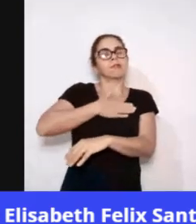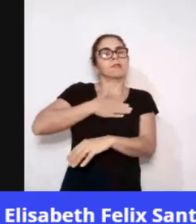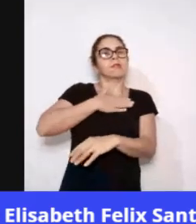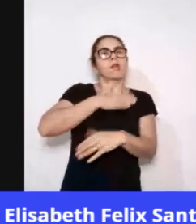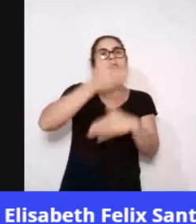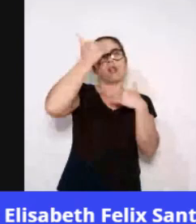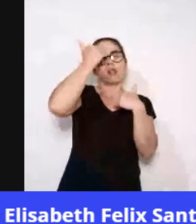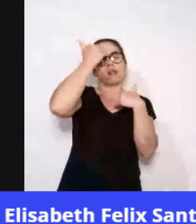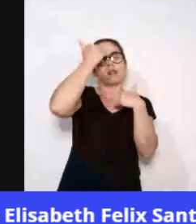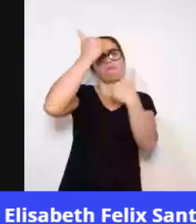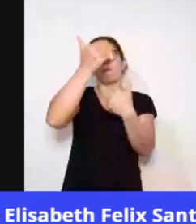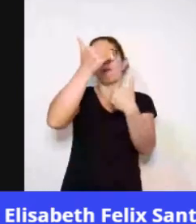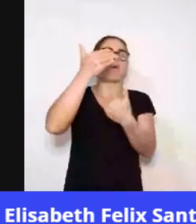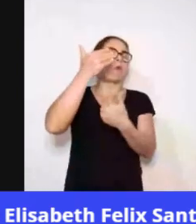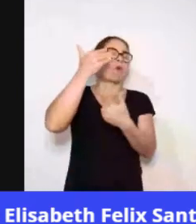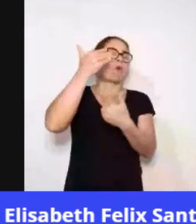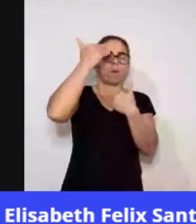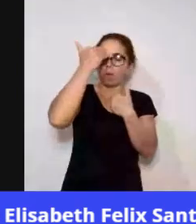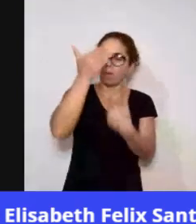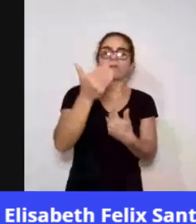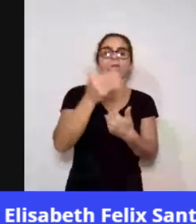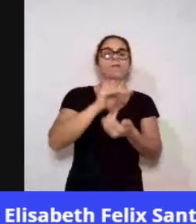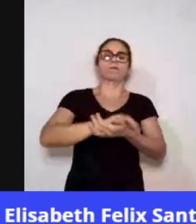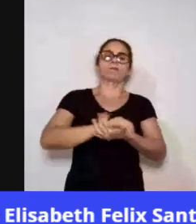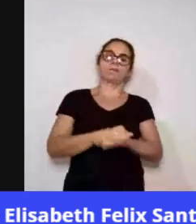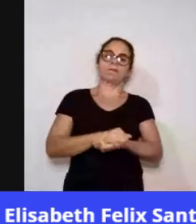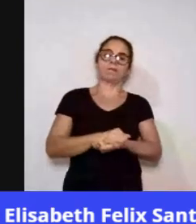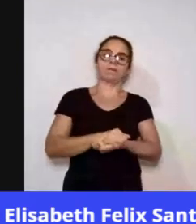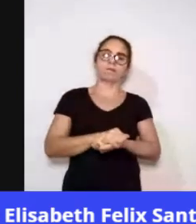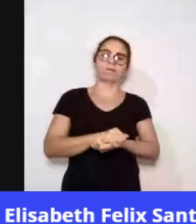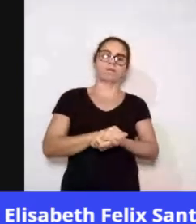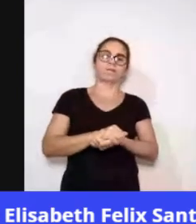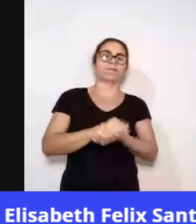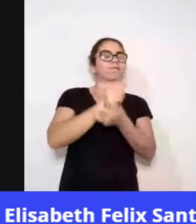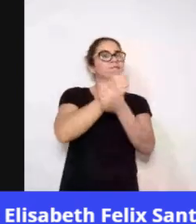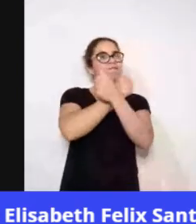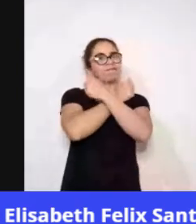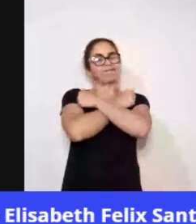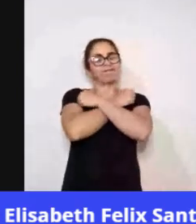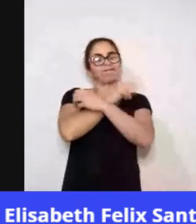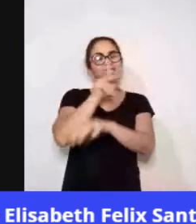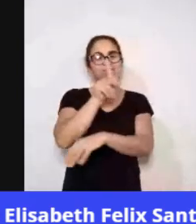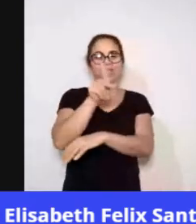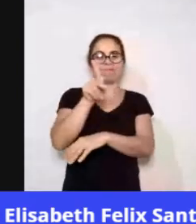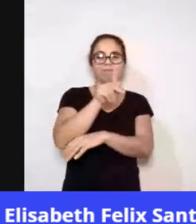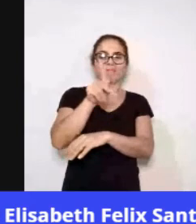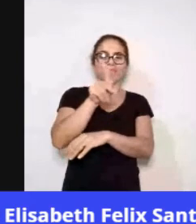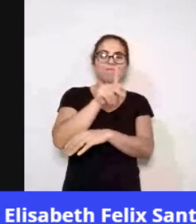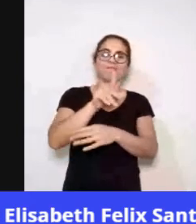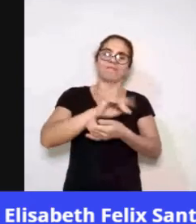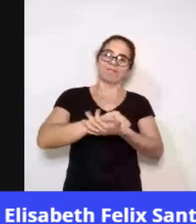agradecimentos. Muito obrigado. Um abraço a todos. Um abraço a todos.